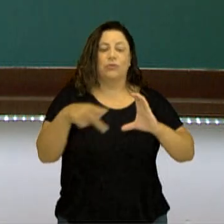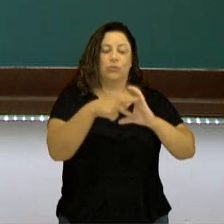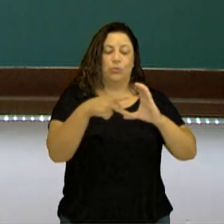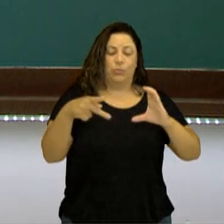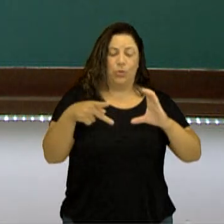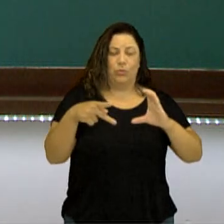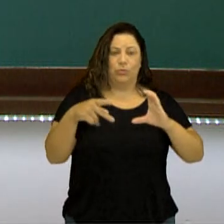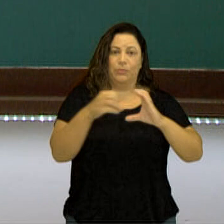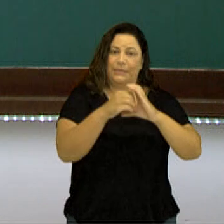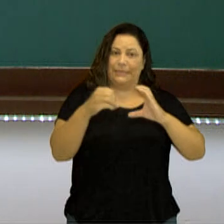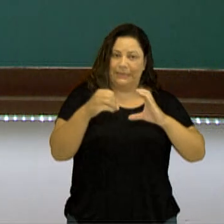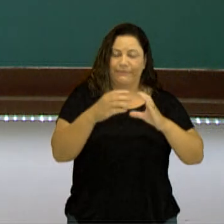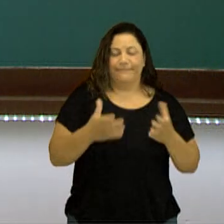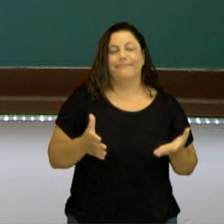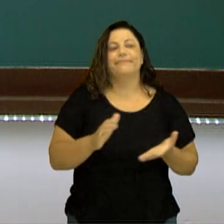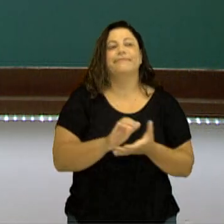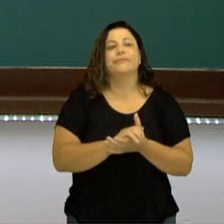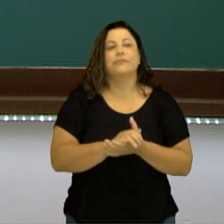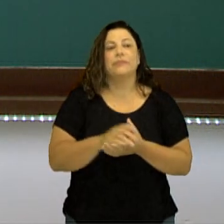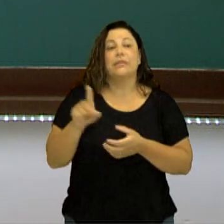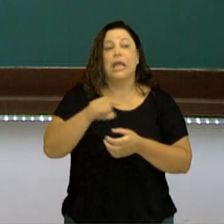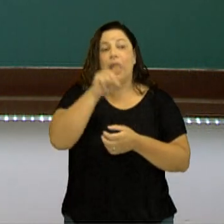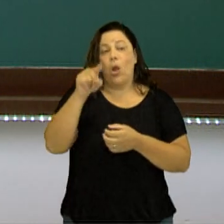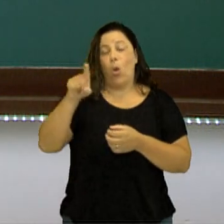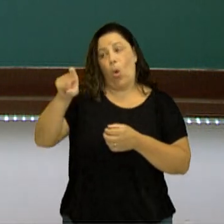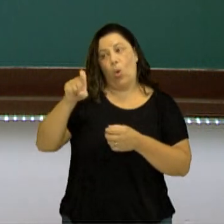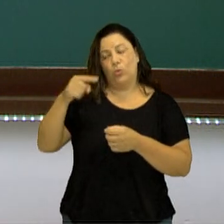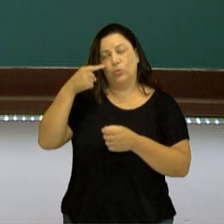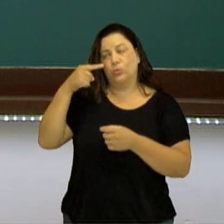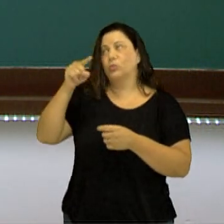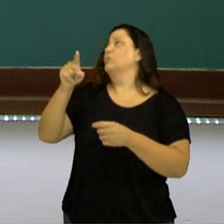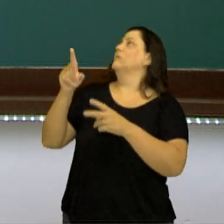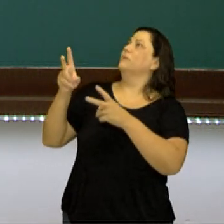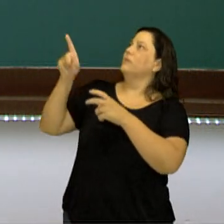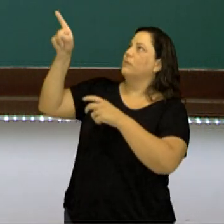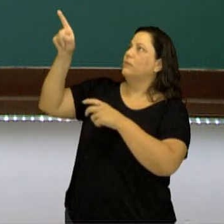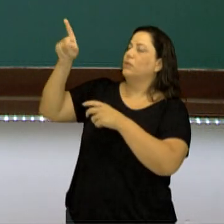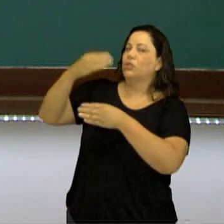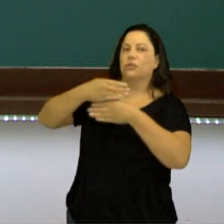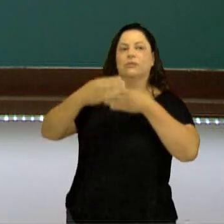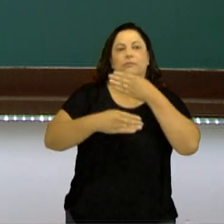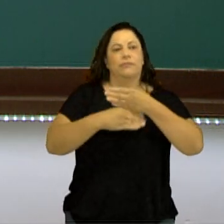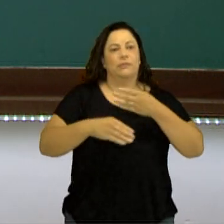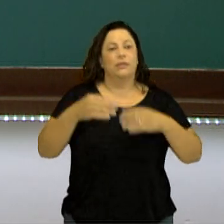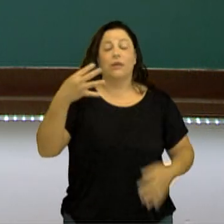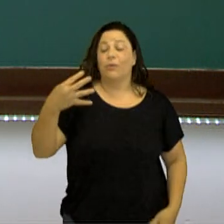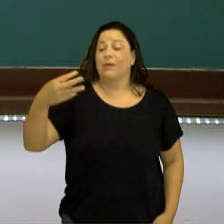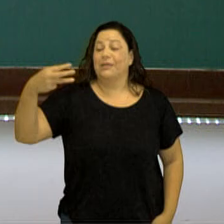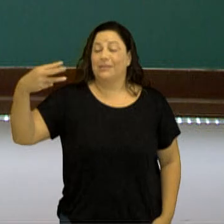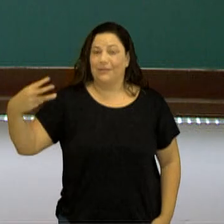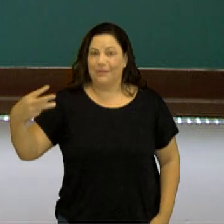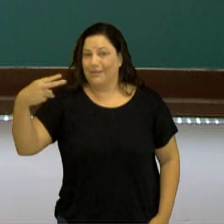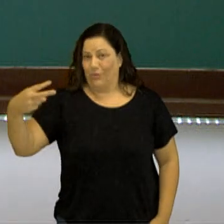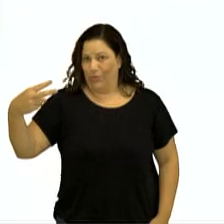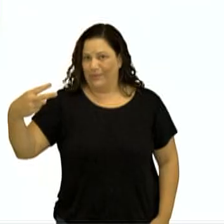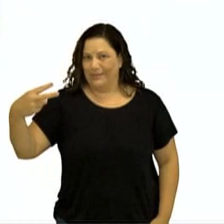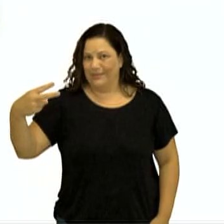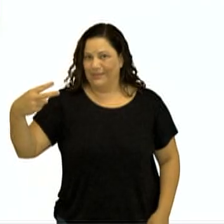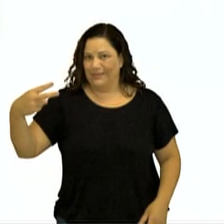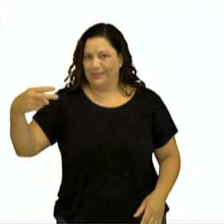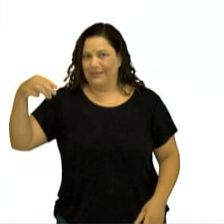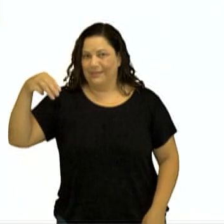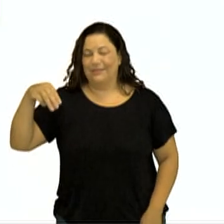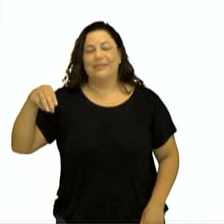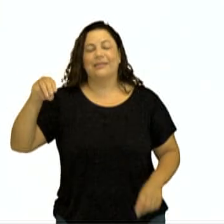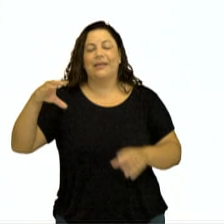Tá? Nesse elemento aqui, por exemplo, olha lá, ó, o elemento X ele tem 42 massa e 20 é a quantidade de